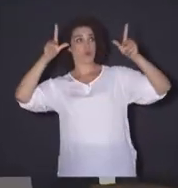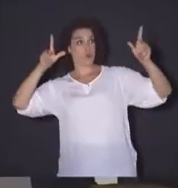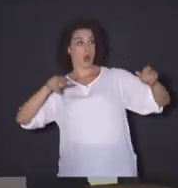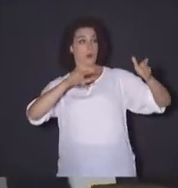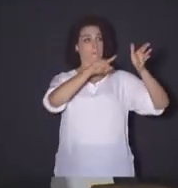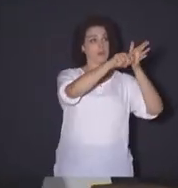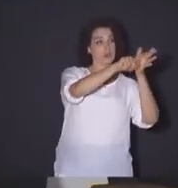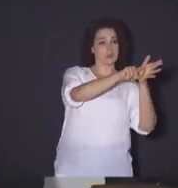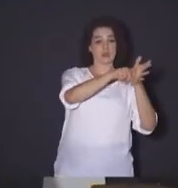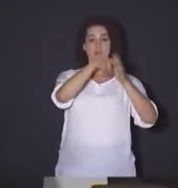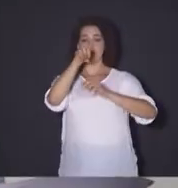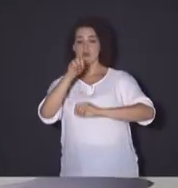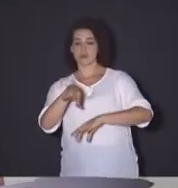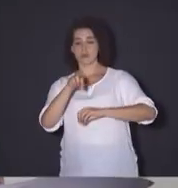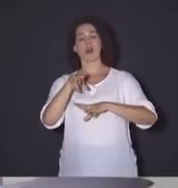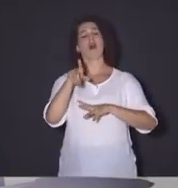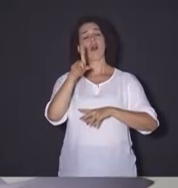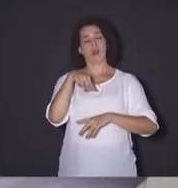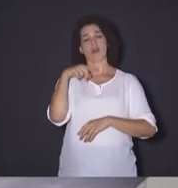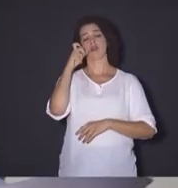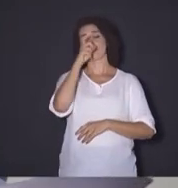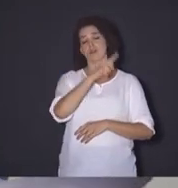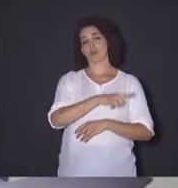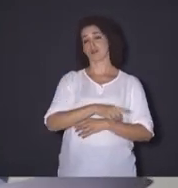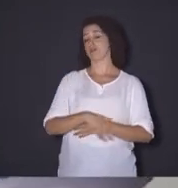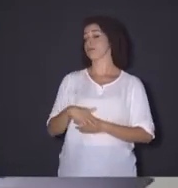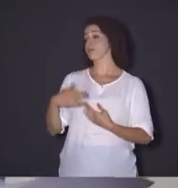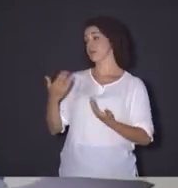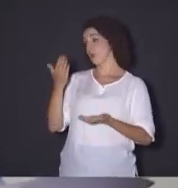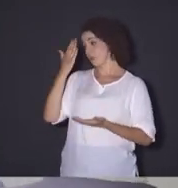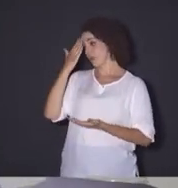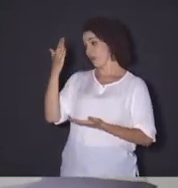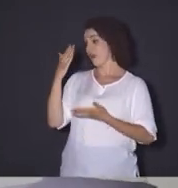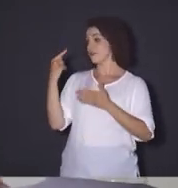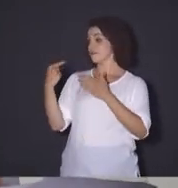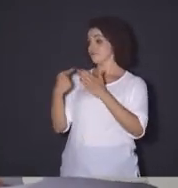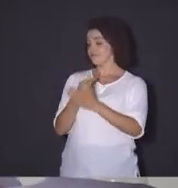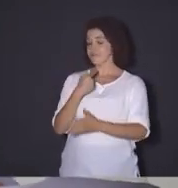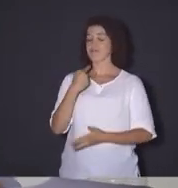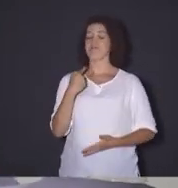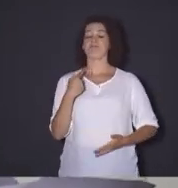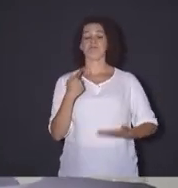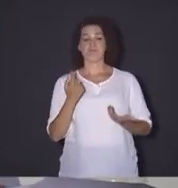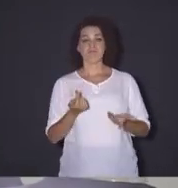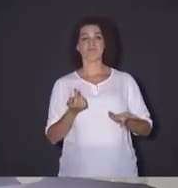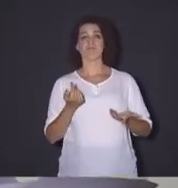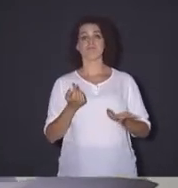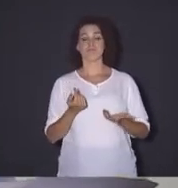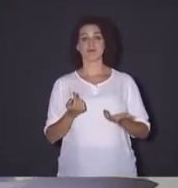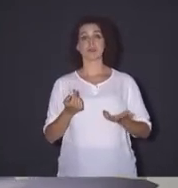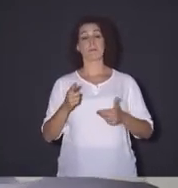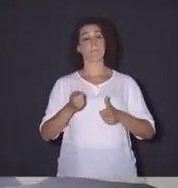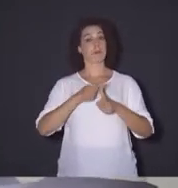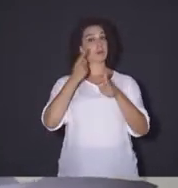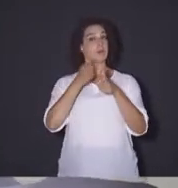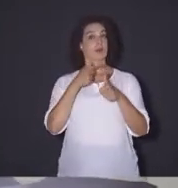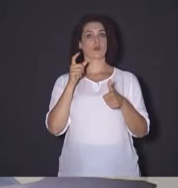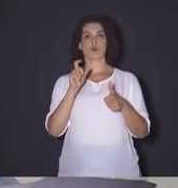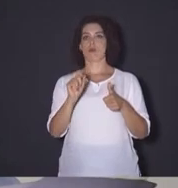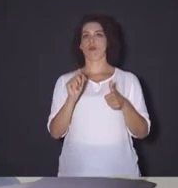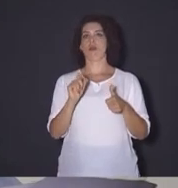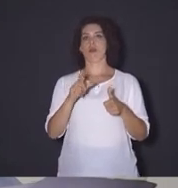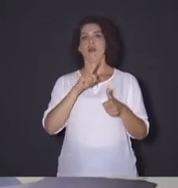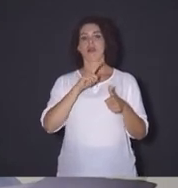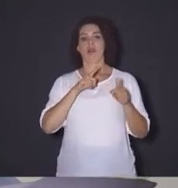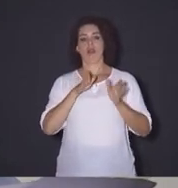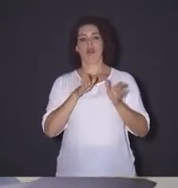ele vai te agradeço acho que você traz a questões muito importantes né acho que a primeira delas é que nós temos que romper com a dicotomia